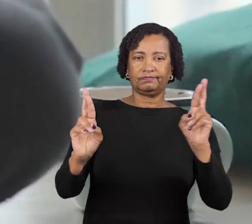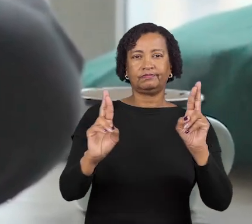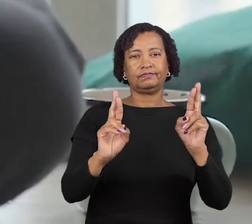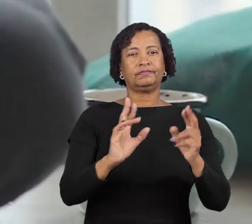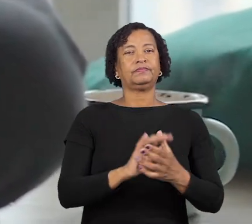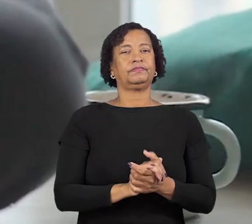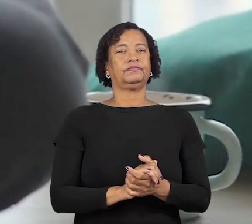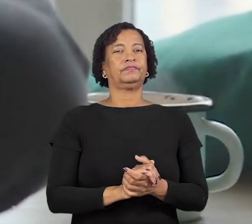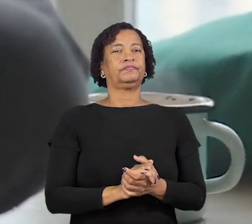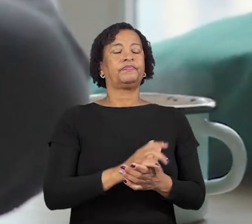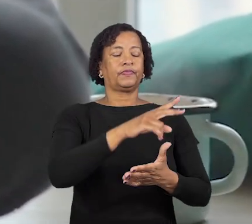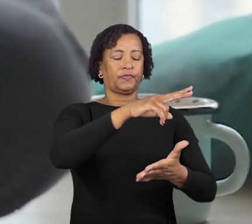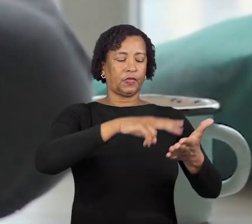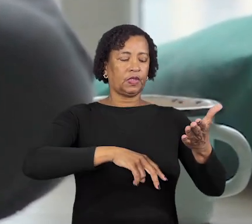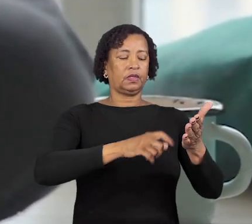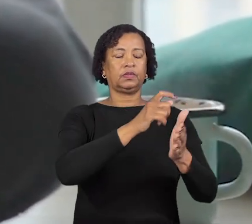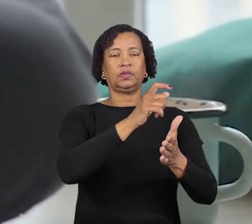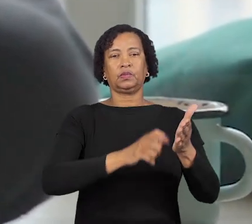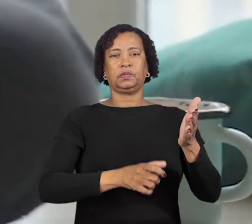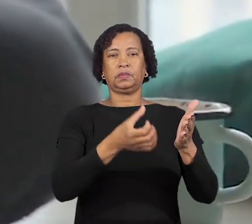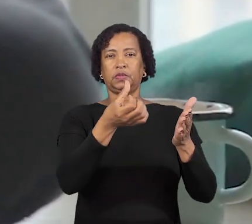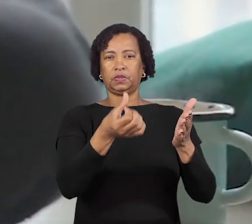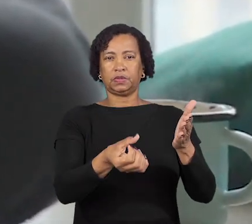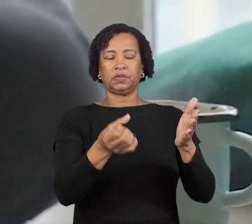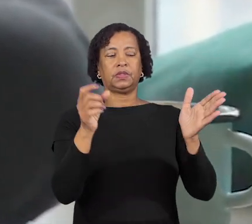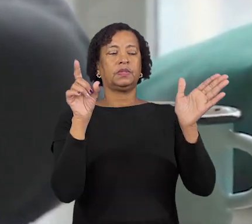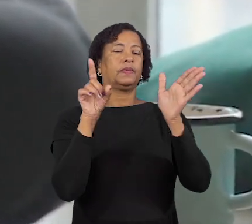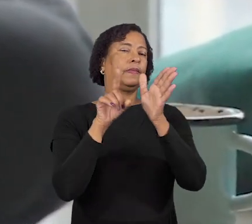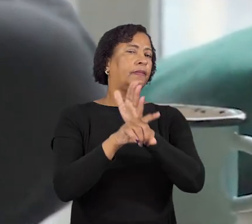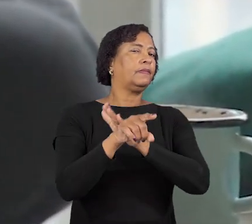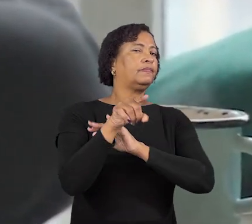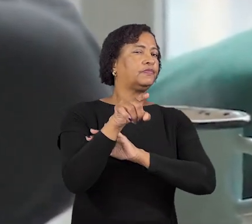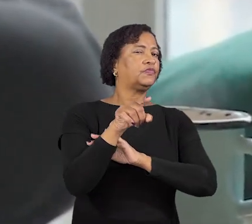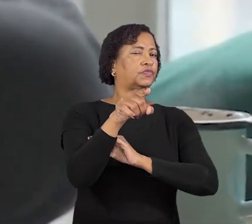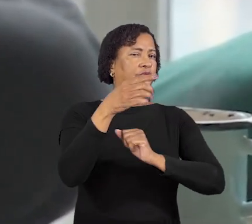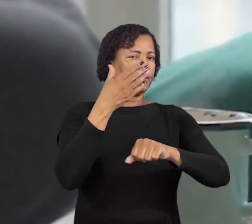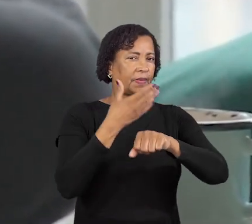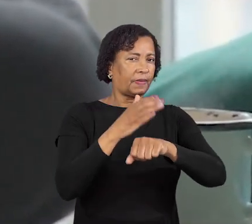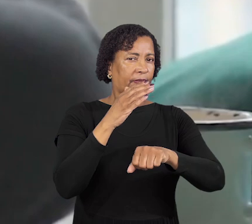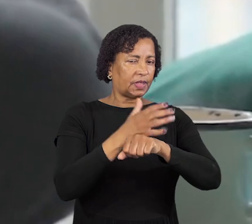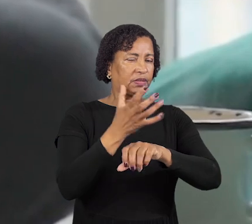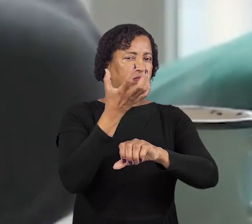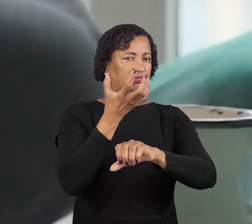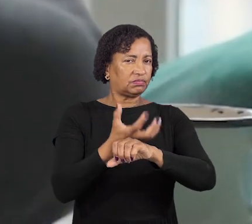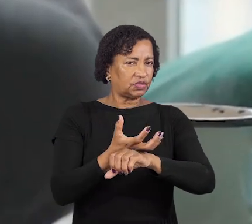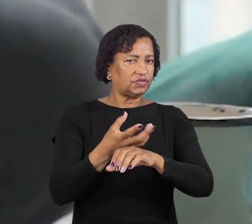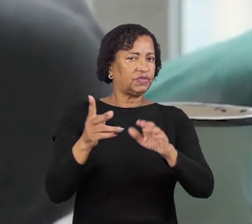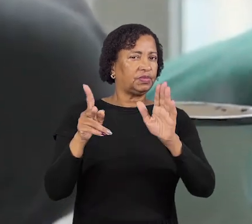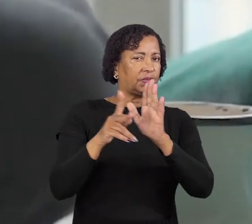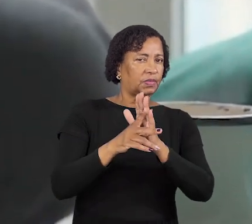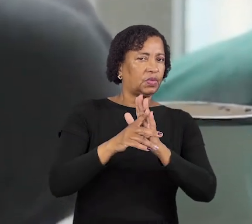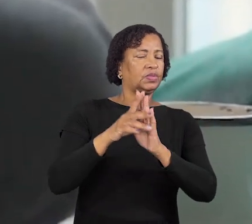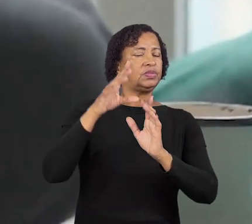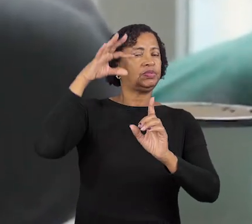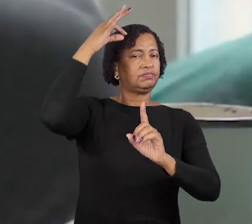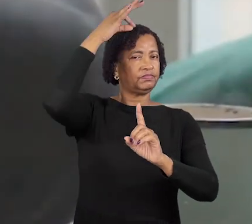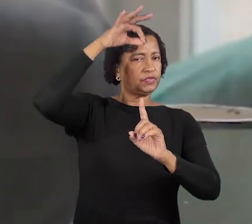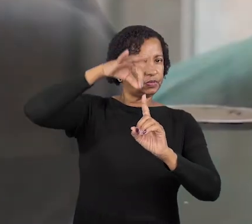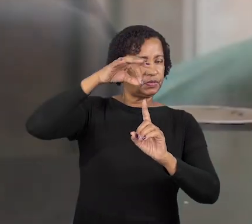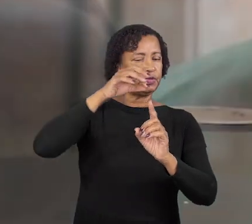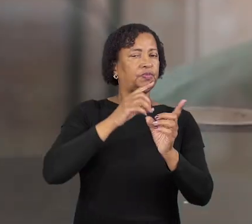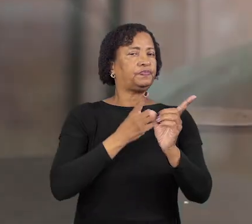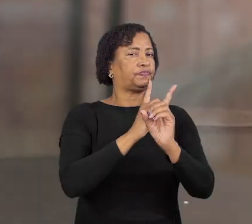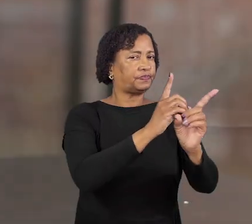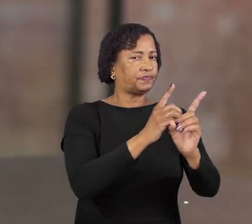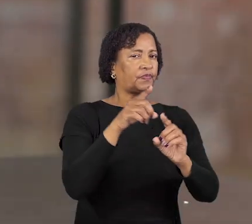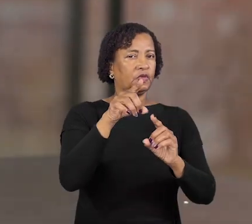relacionamentos? Lendo o capítulo 6, pergunte-se a si mesmo se você pratica as disciplinas verticais e espirituais de um